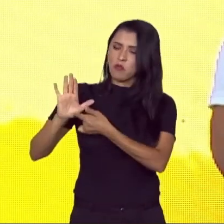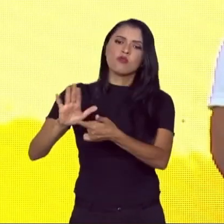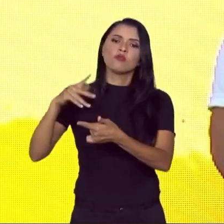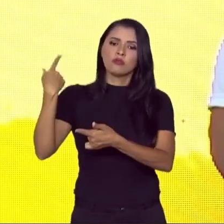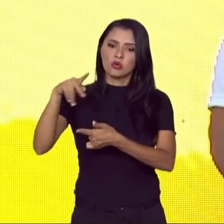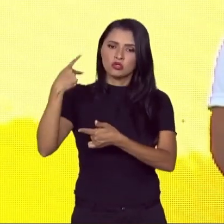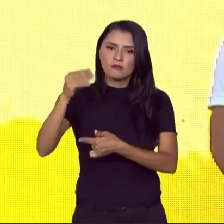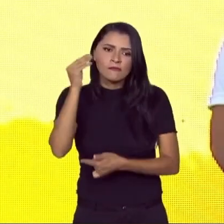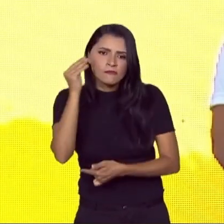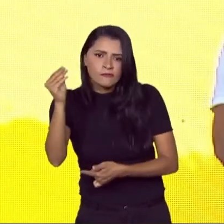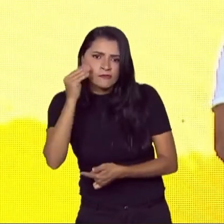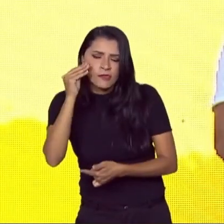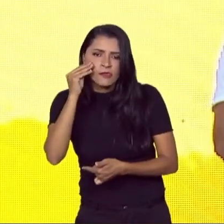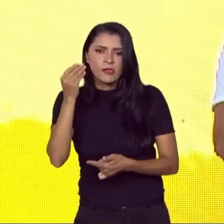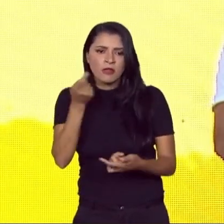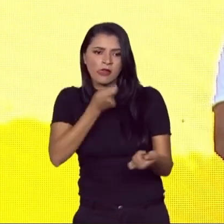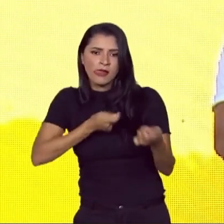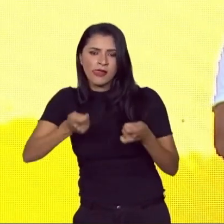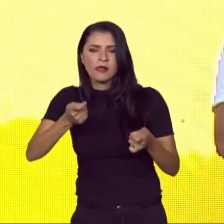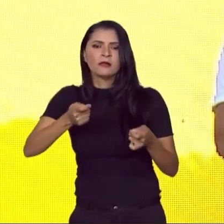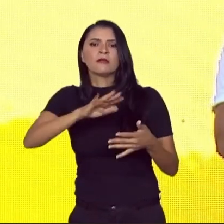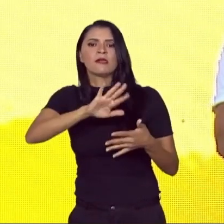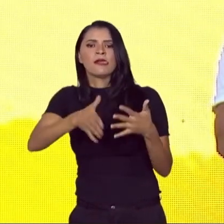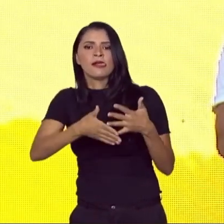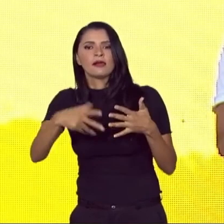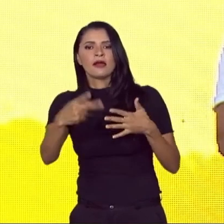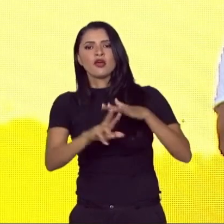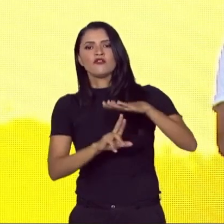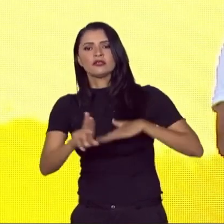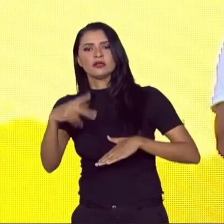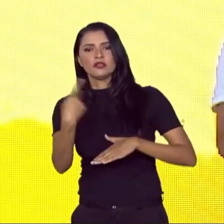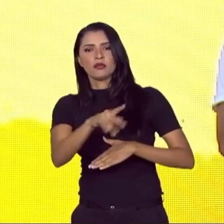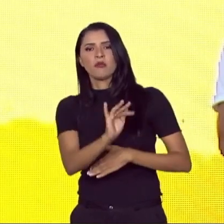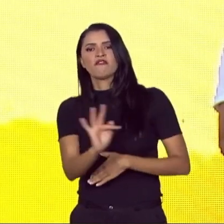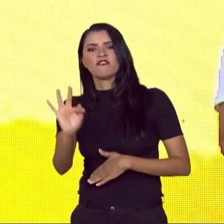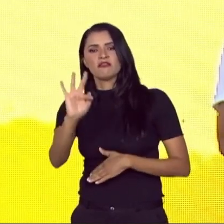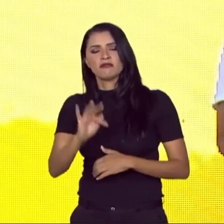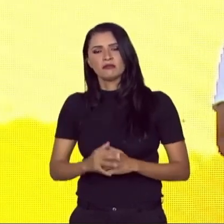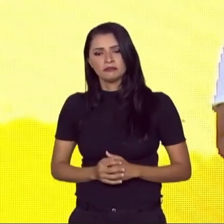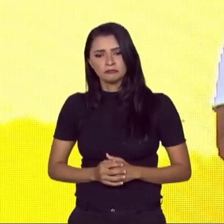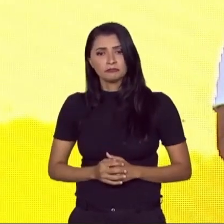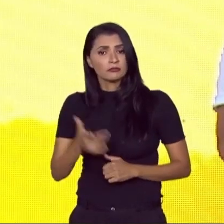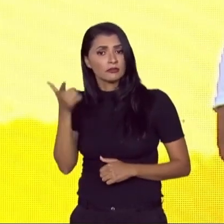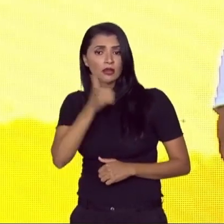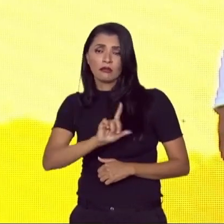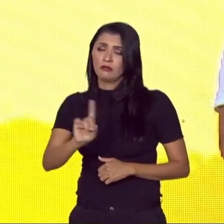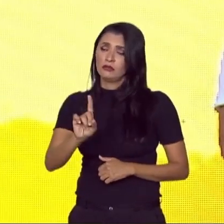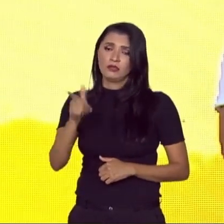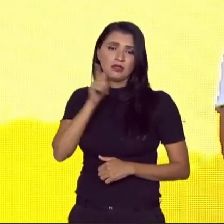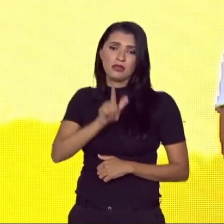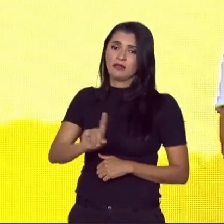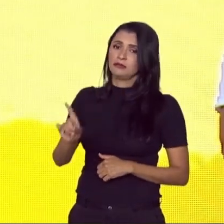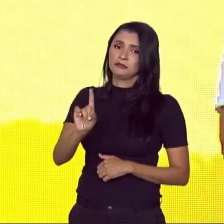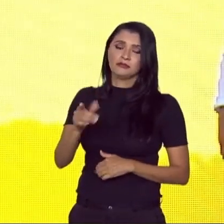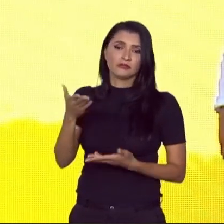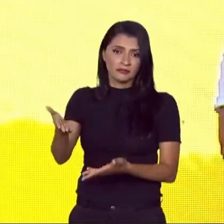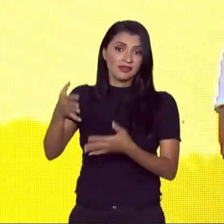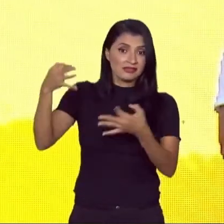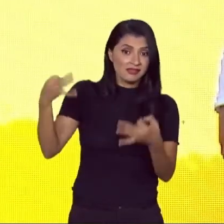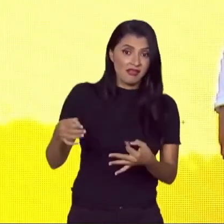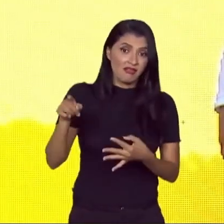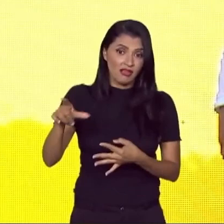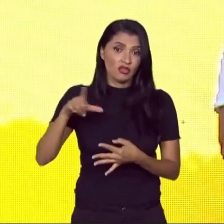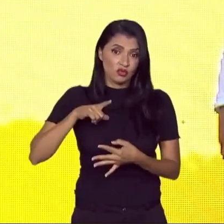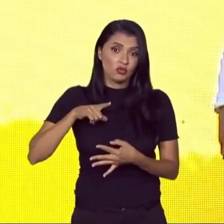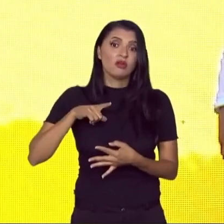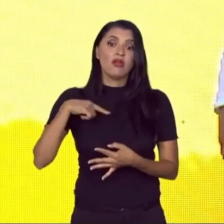na tentativa de sucatear as universidades federais. Não conseguiram. Estejam certos